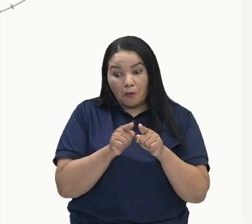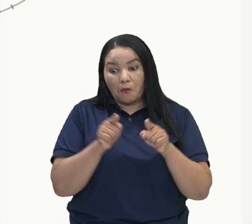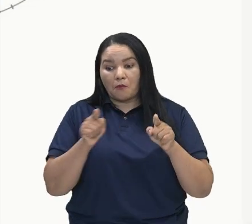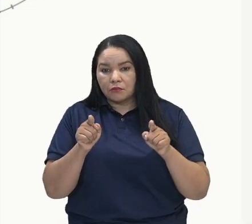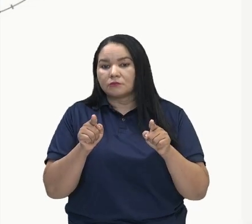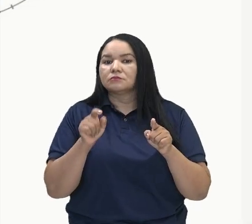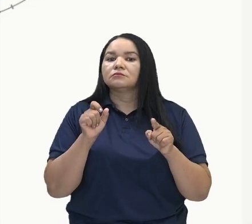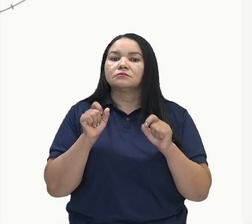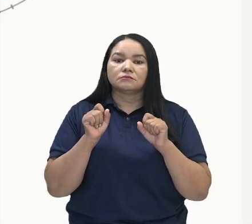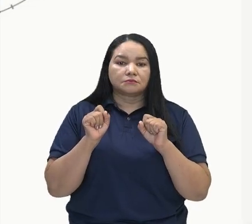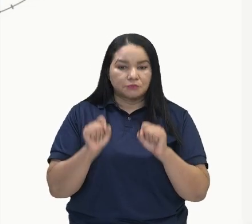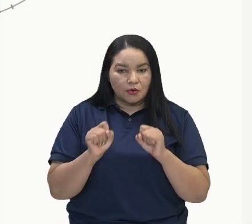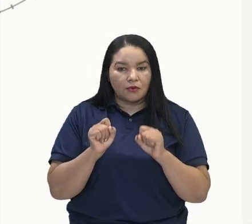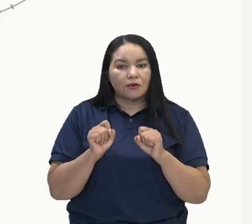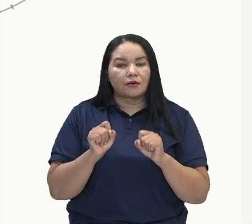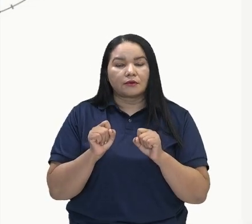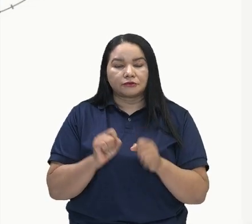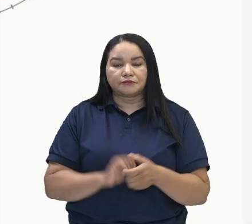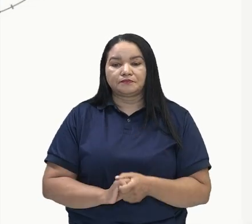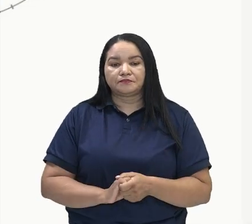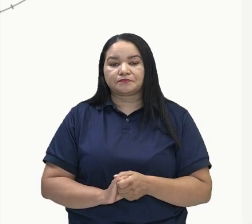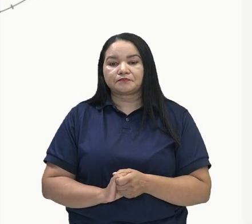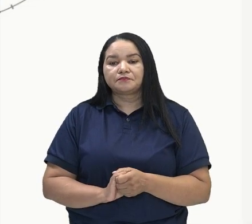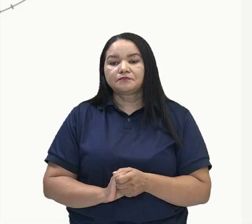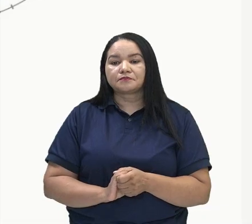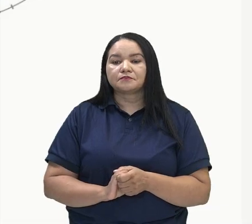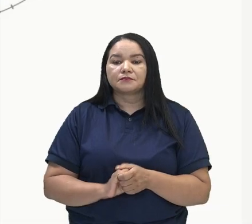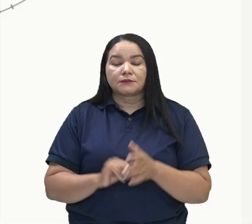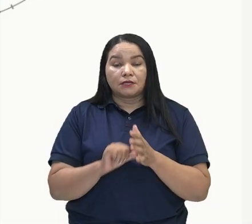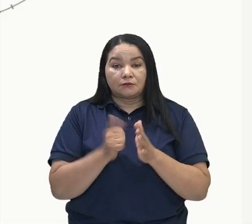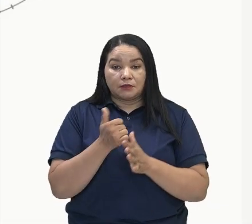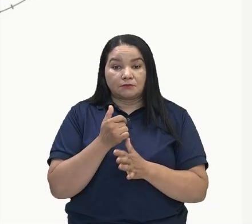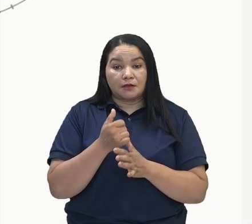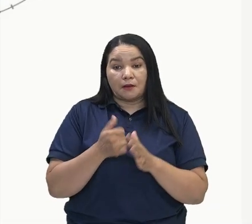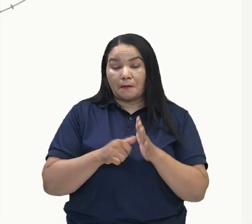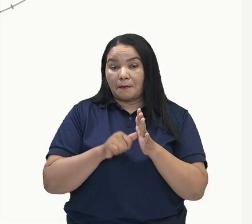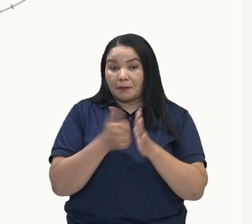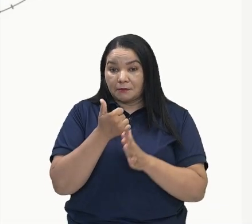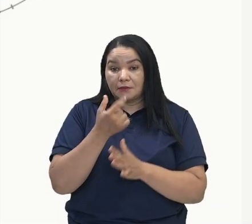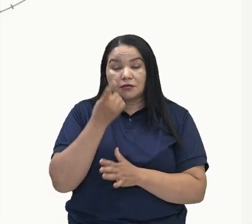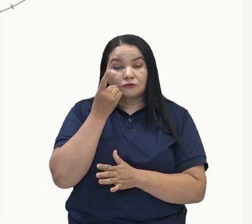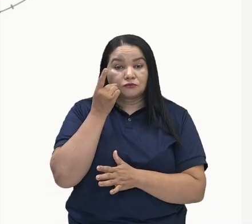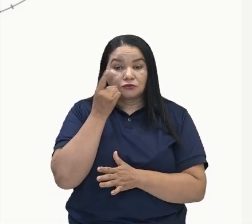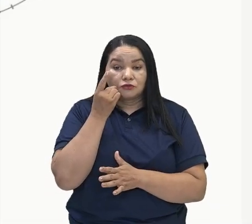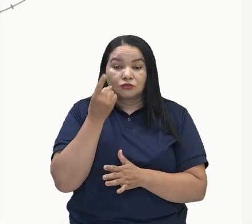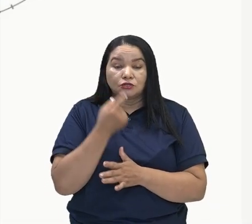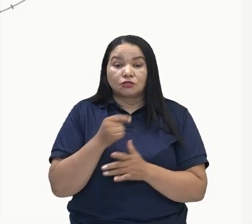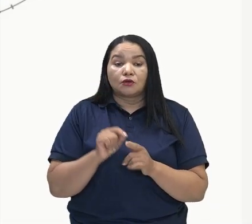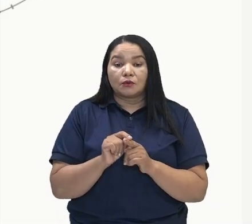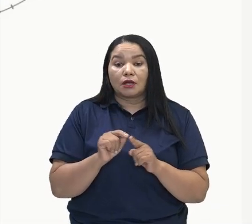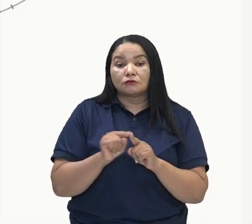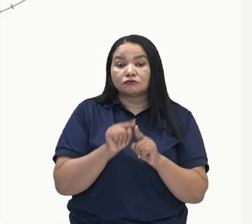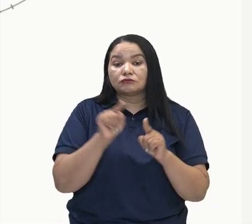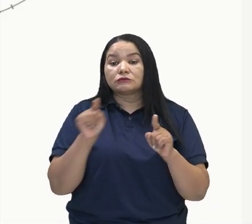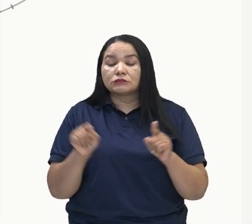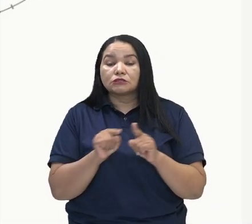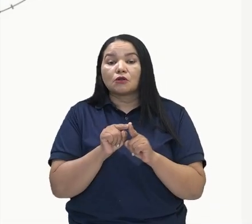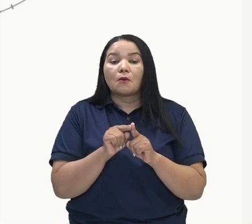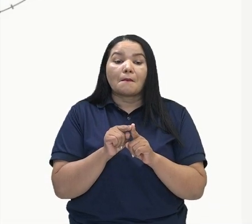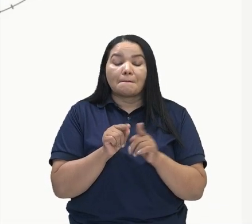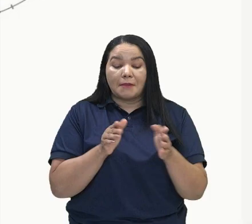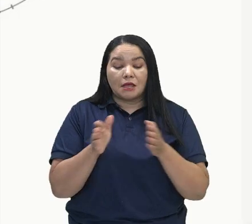primeiro vamos começar ali com o dia, né, ou o primeiro dia do ciclo menstrual dessa